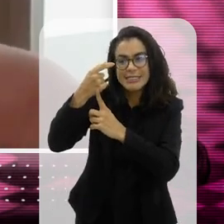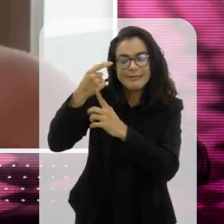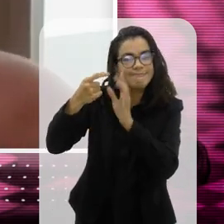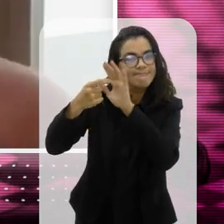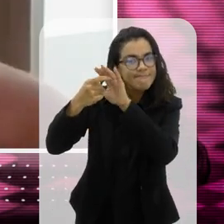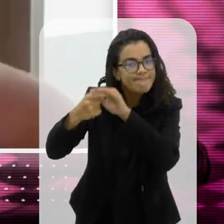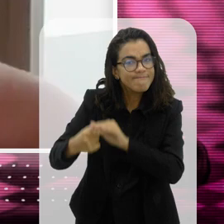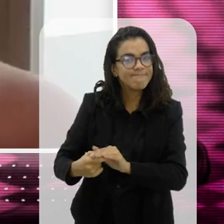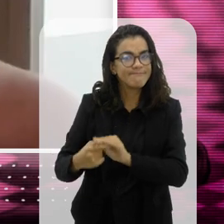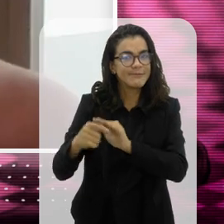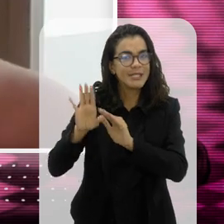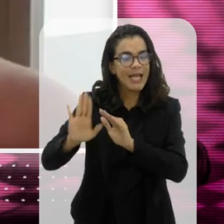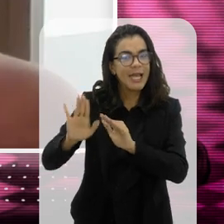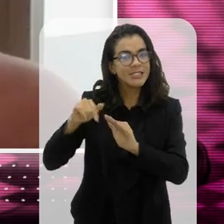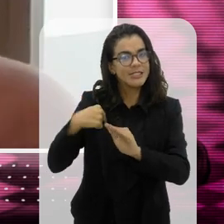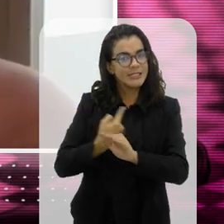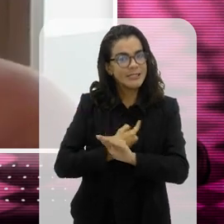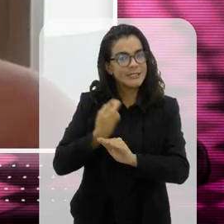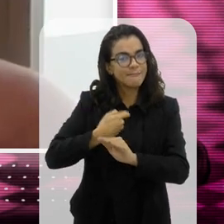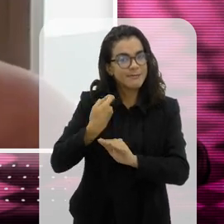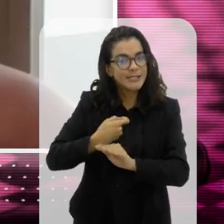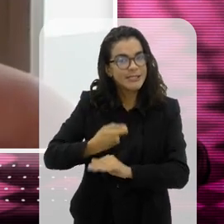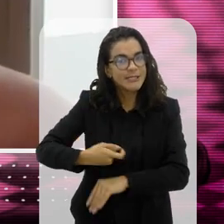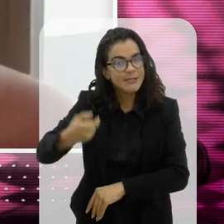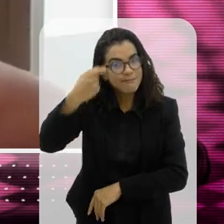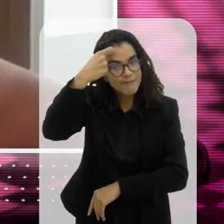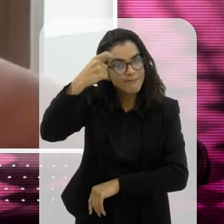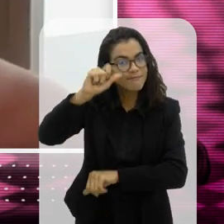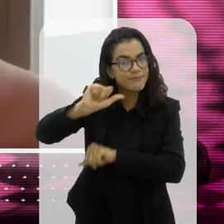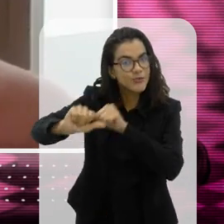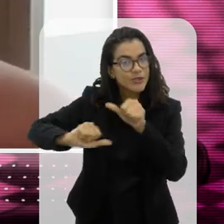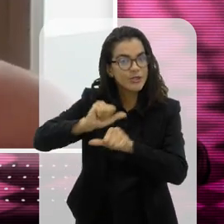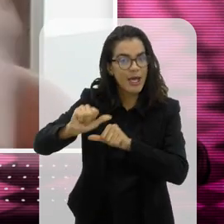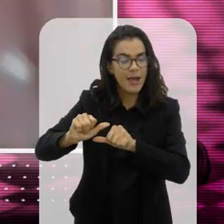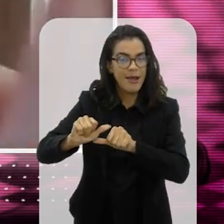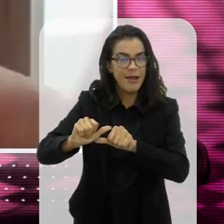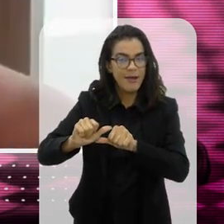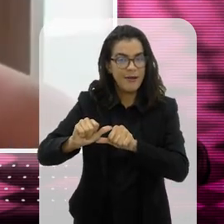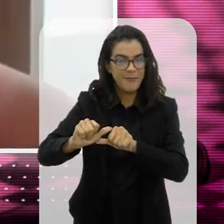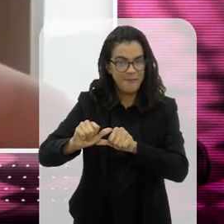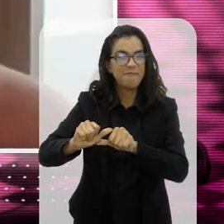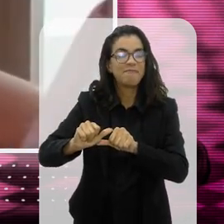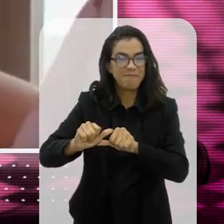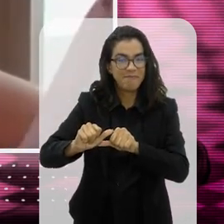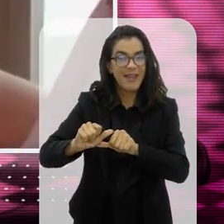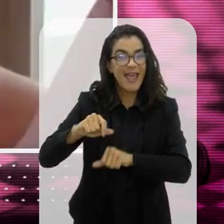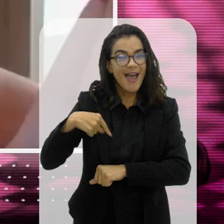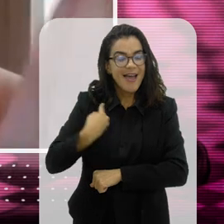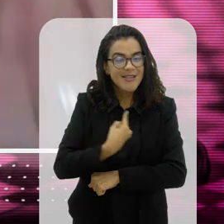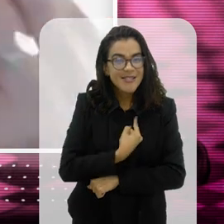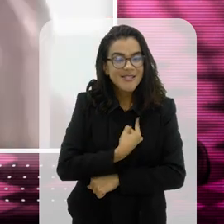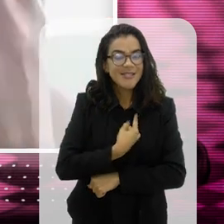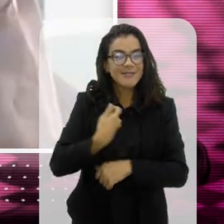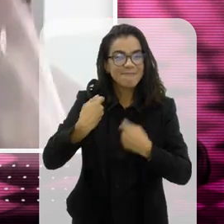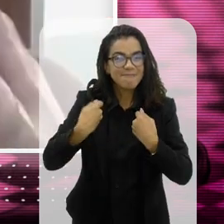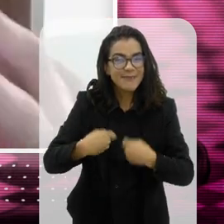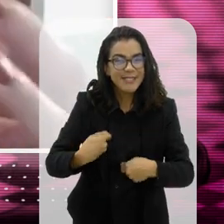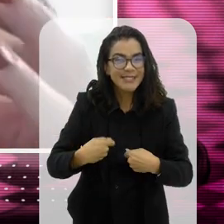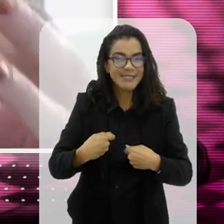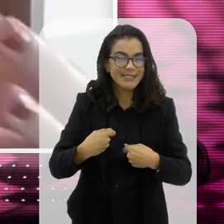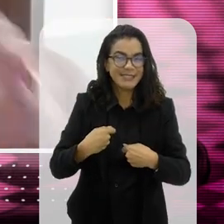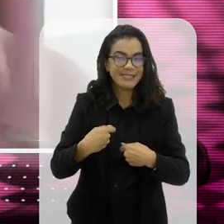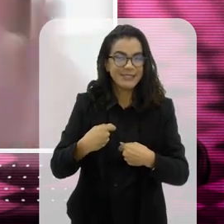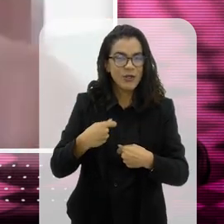precisa chegar até nós, mulheres, porque a gente precisa tomar consciência disso e declinar do convite. A gente tem